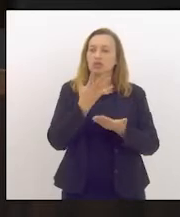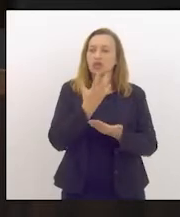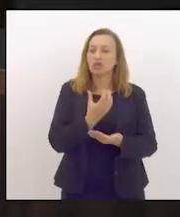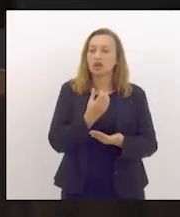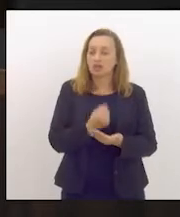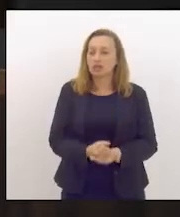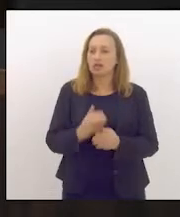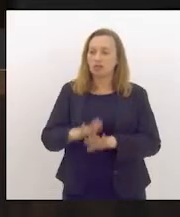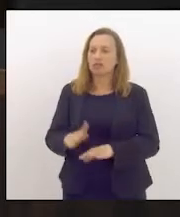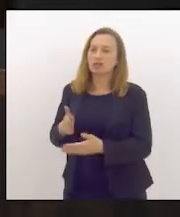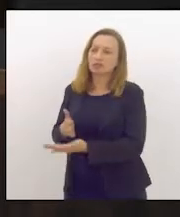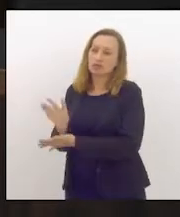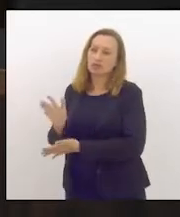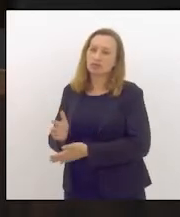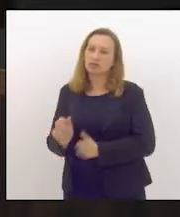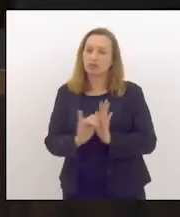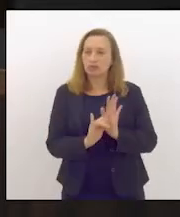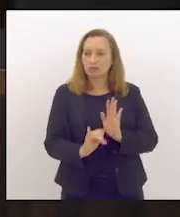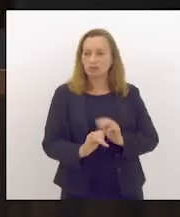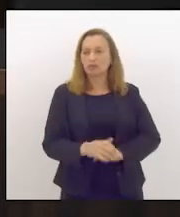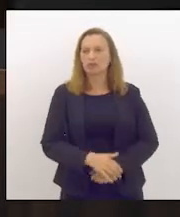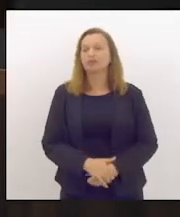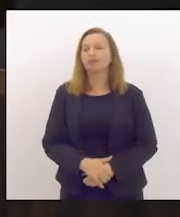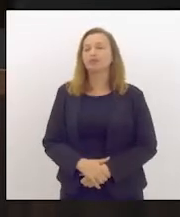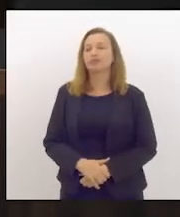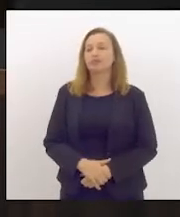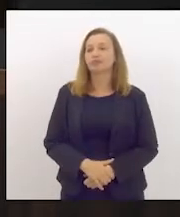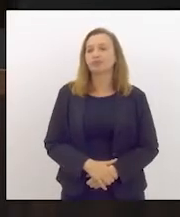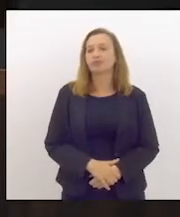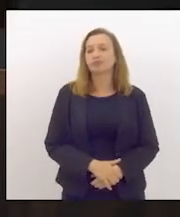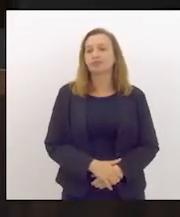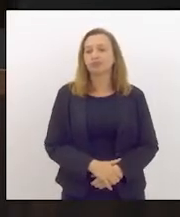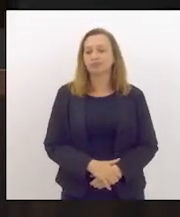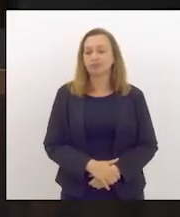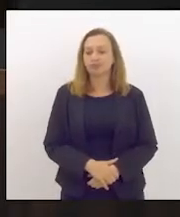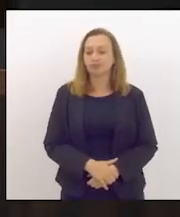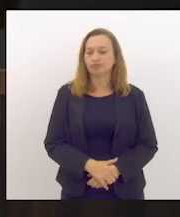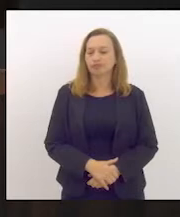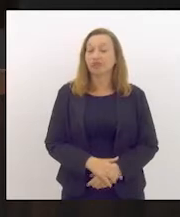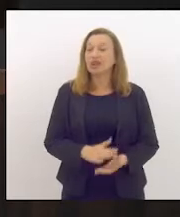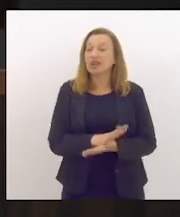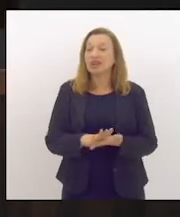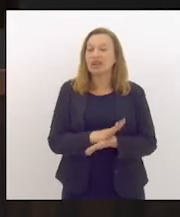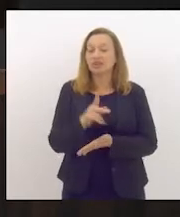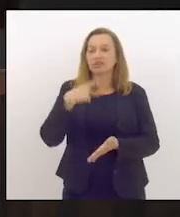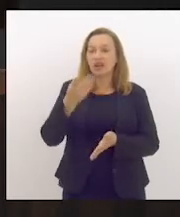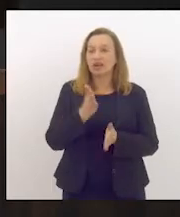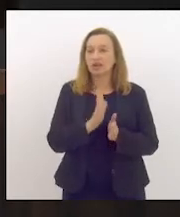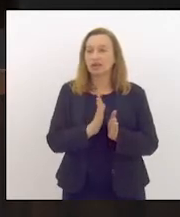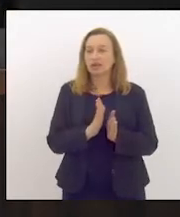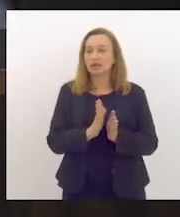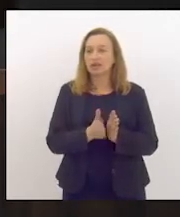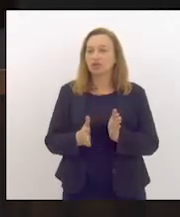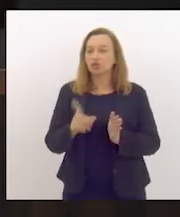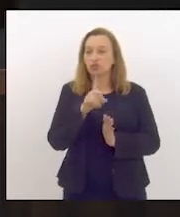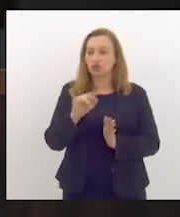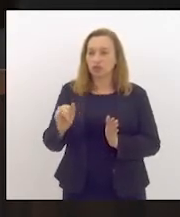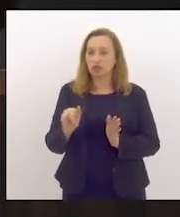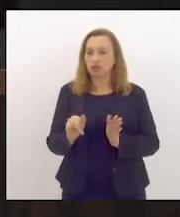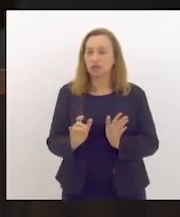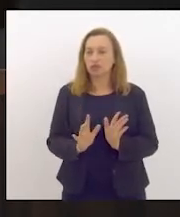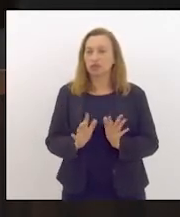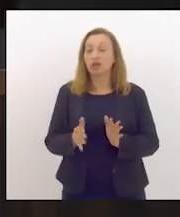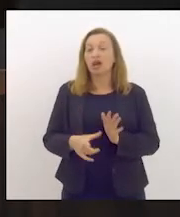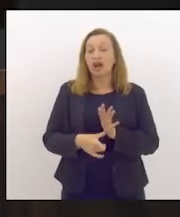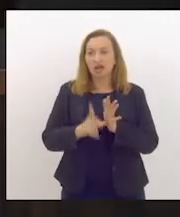permaneçam Como estão aprovado vai redação do vencido para segunda discussão nada mais a tratar na ordem do